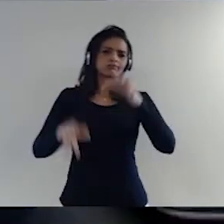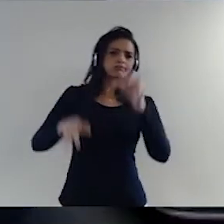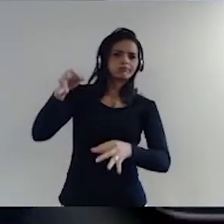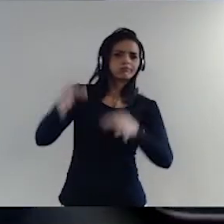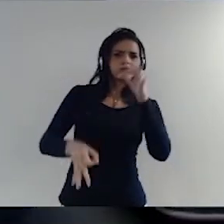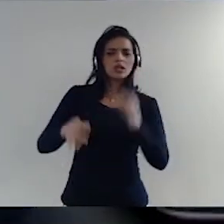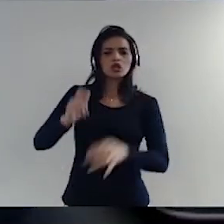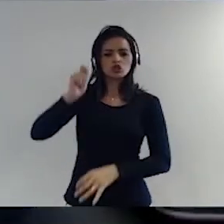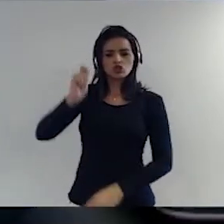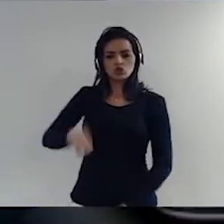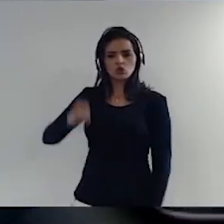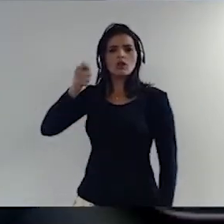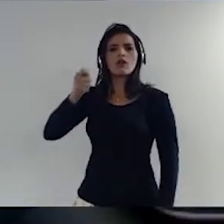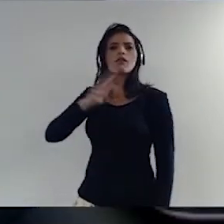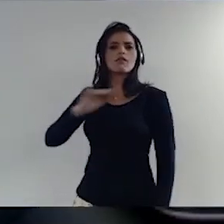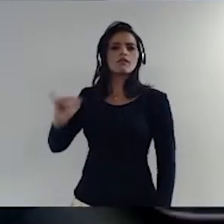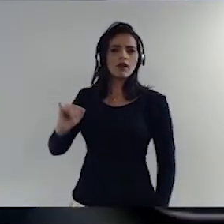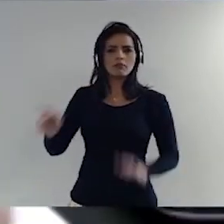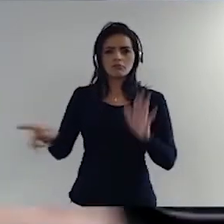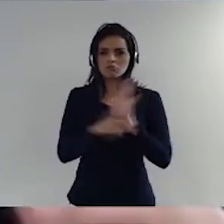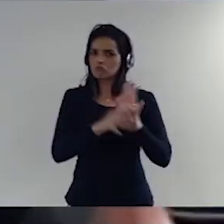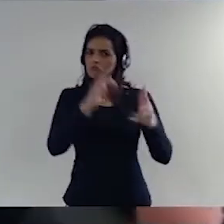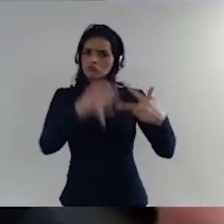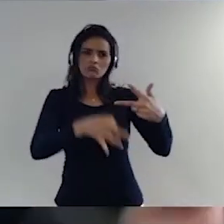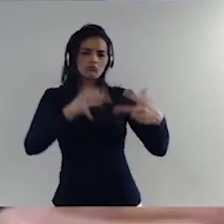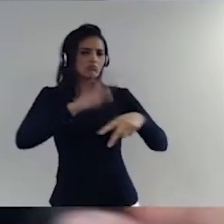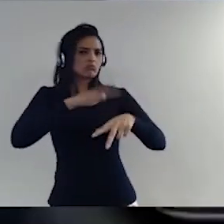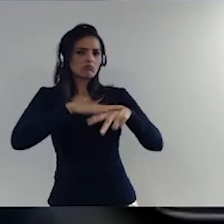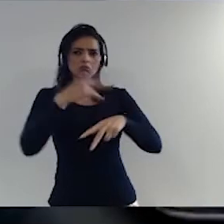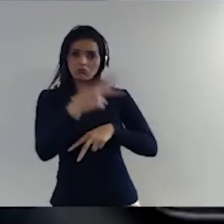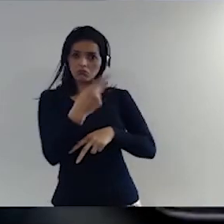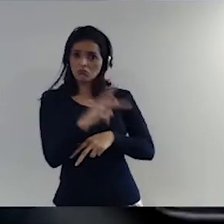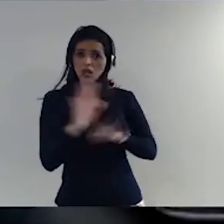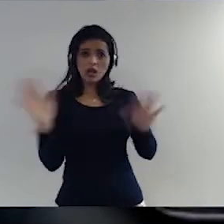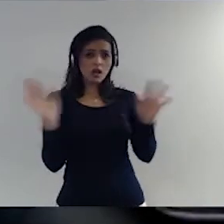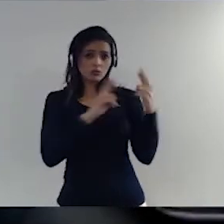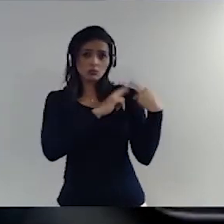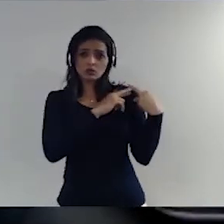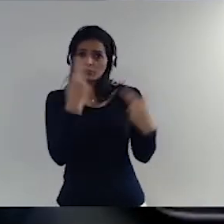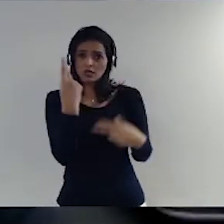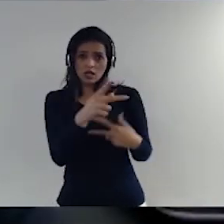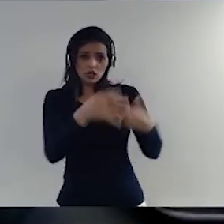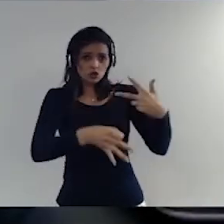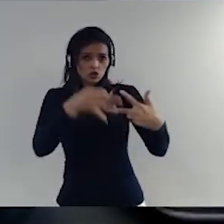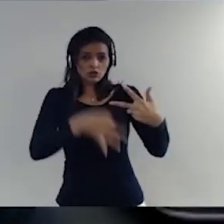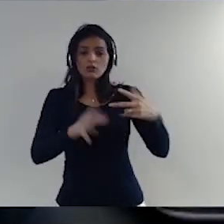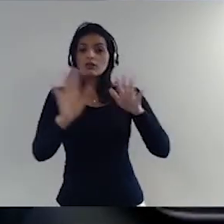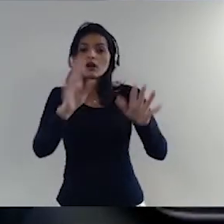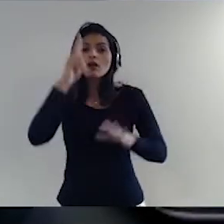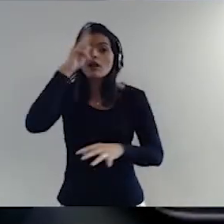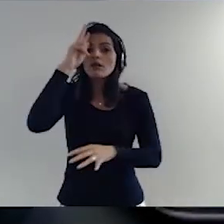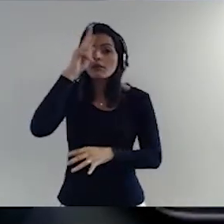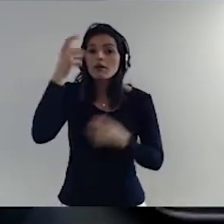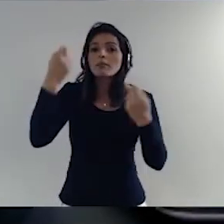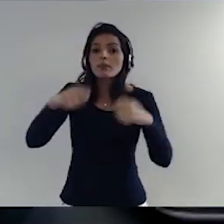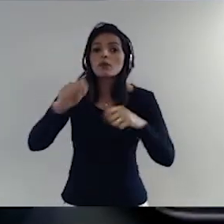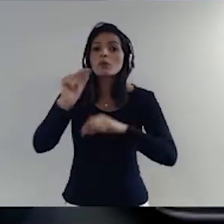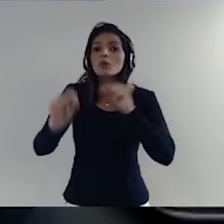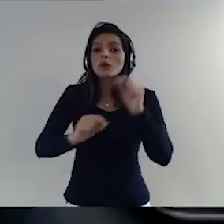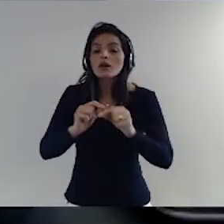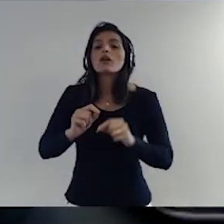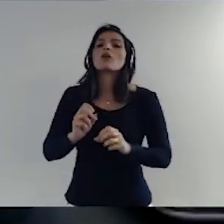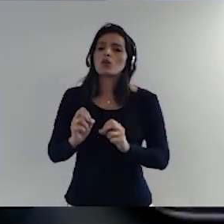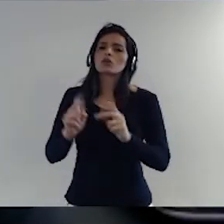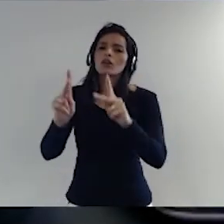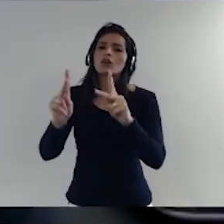dos julgamentos pertence a ele, é preciso relembrar que assim é verdadeiro quando